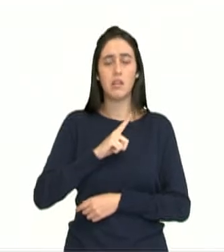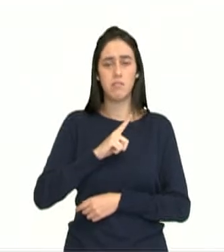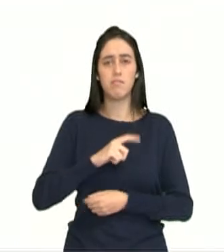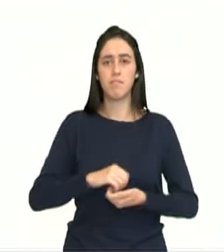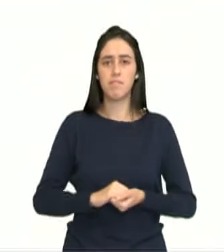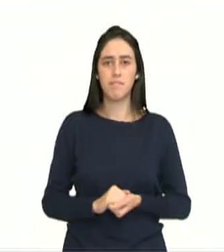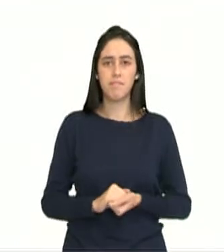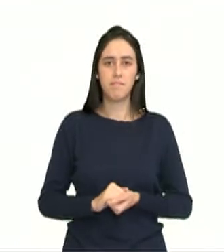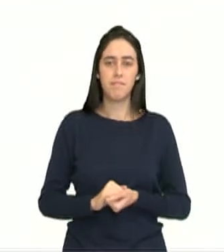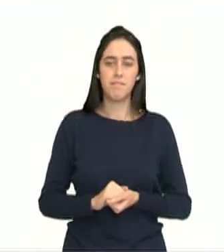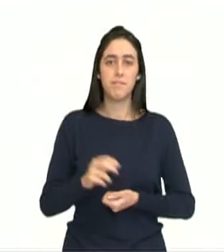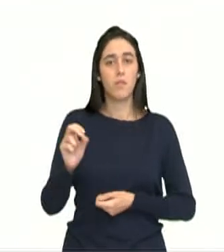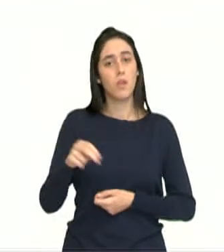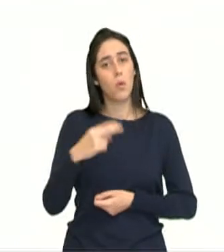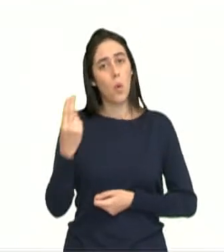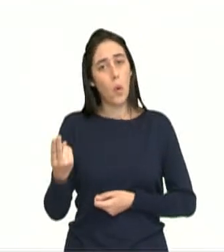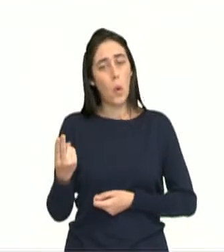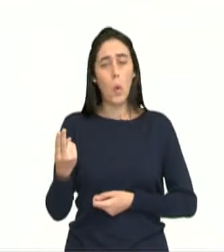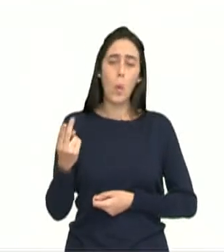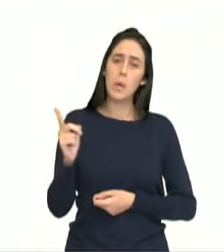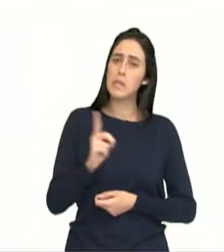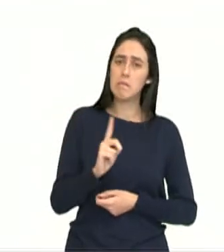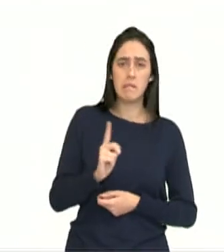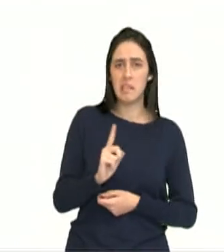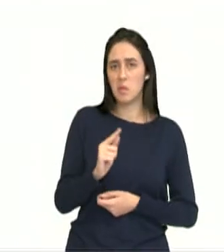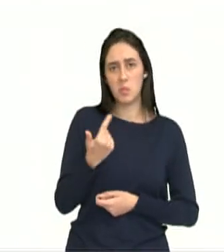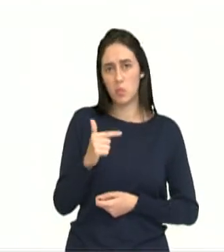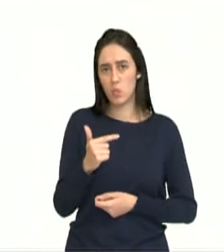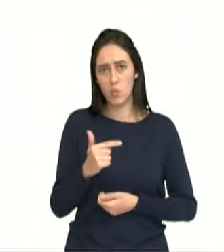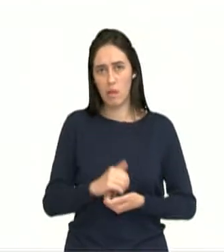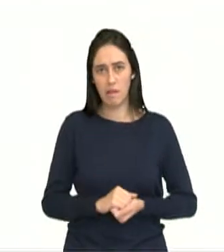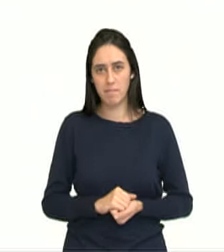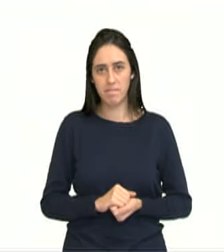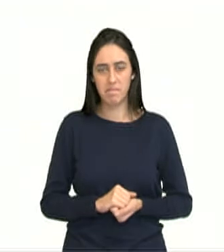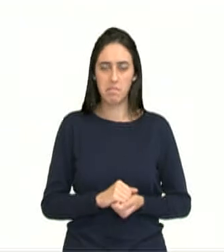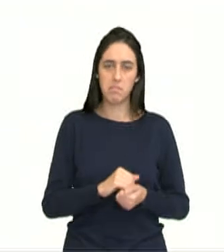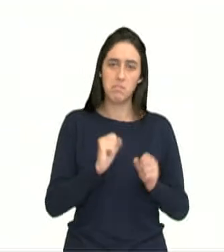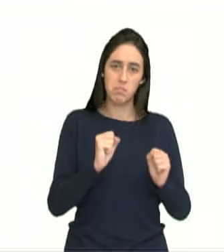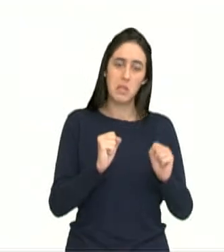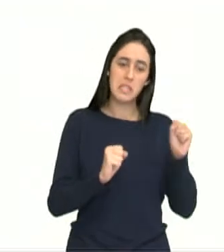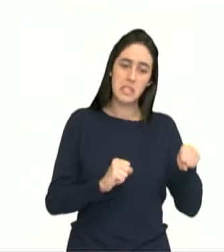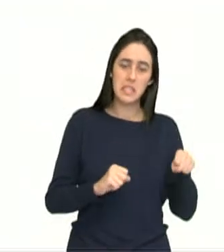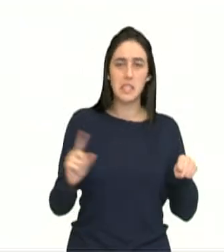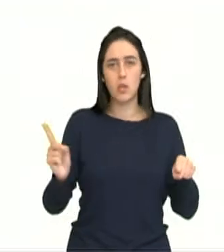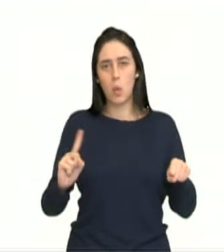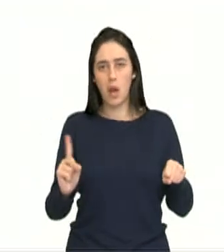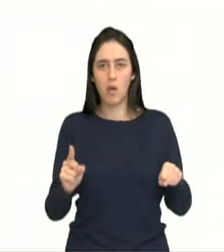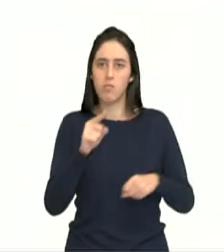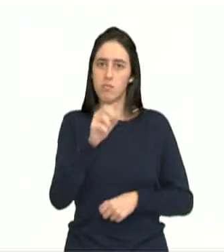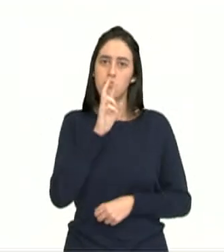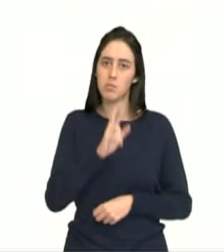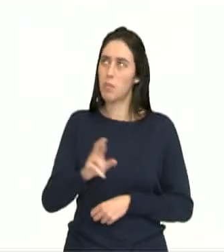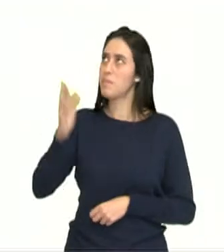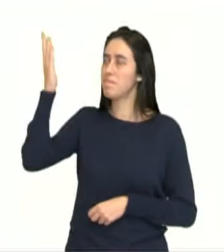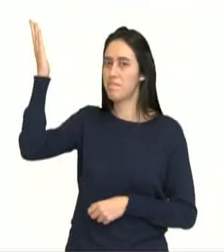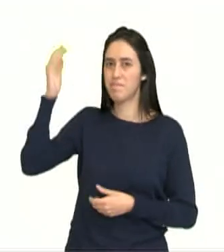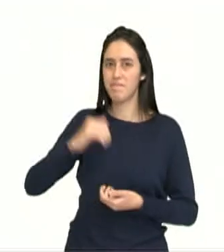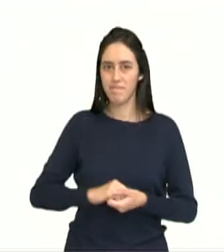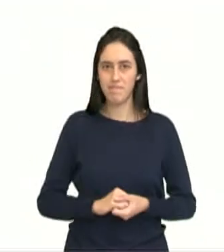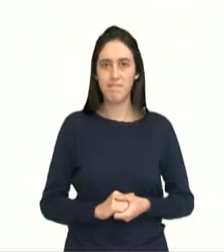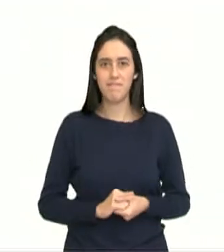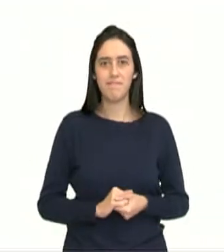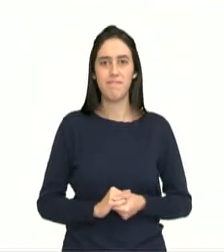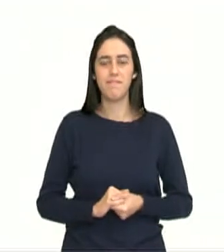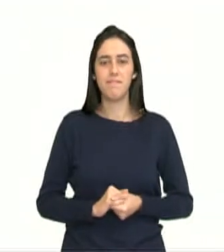na minha cidade. Ou no, there isn't, em caso negativo. Caso não haja grafite na sua cidade, você vai responder não, não tem grafite por aqui,